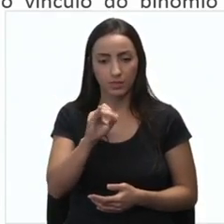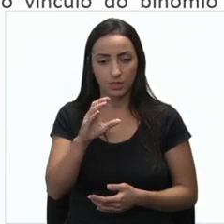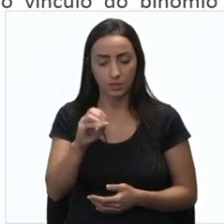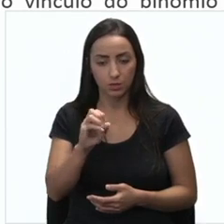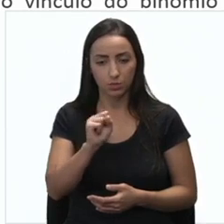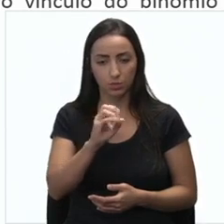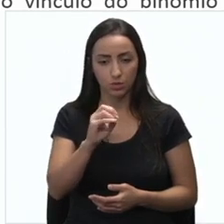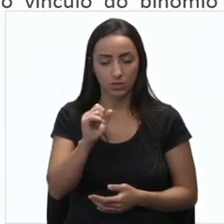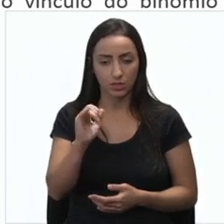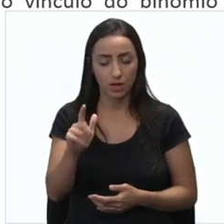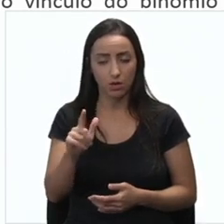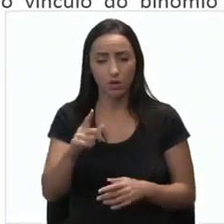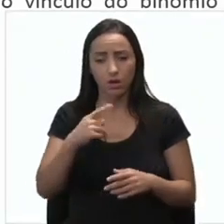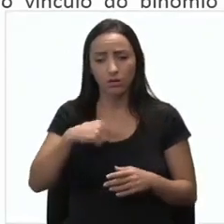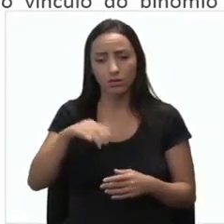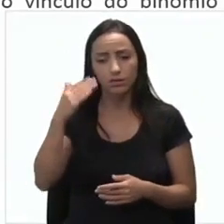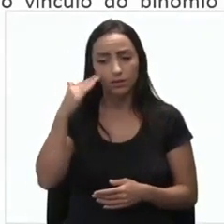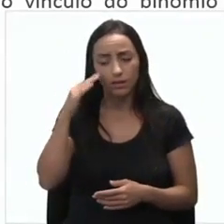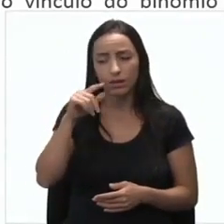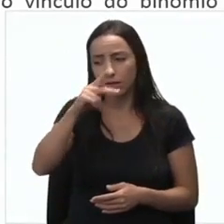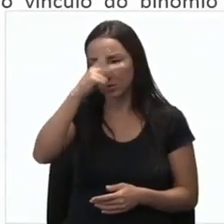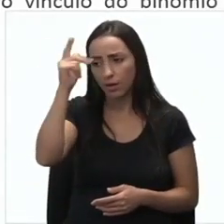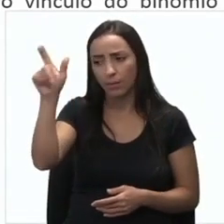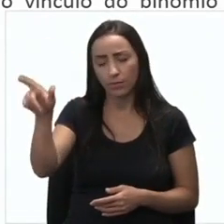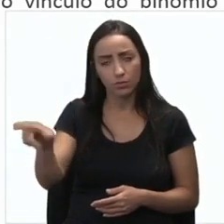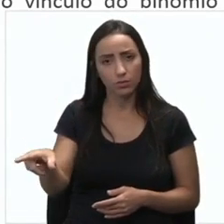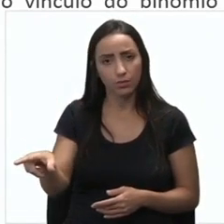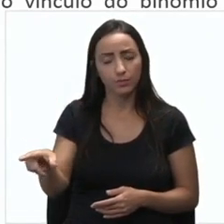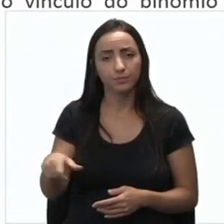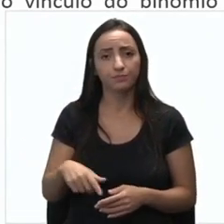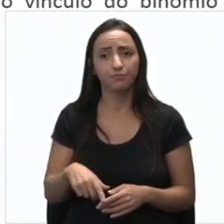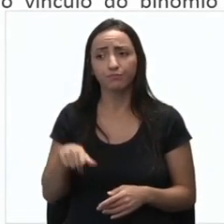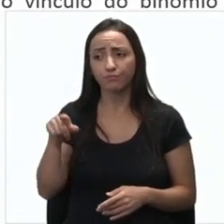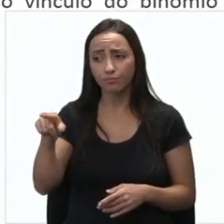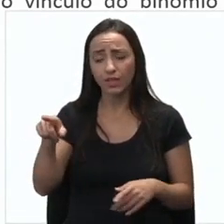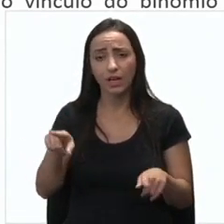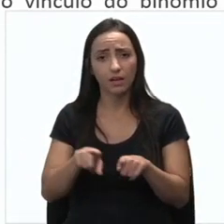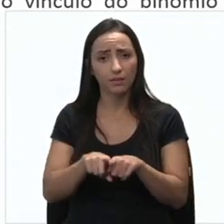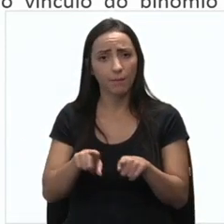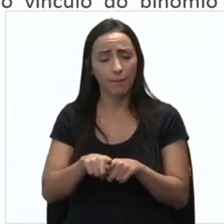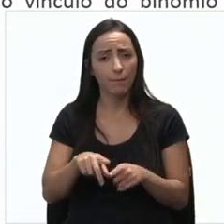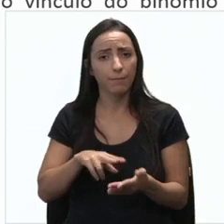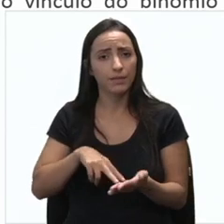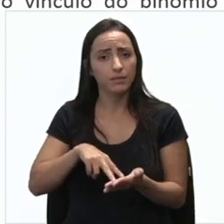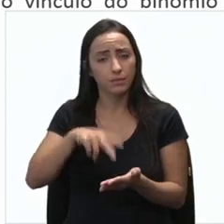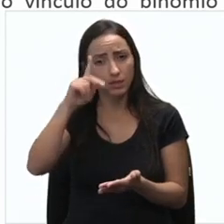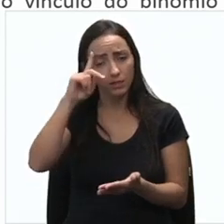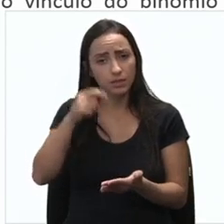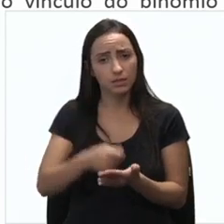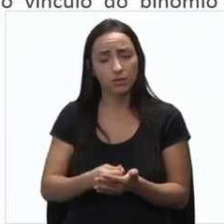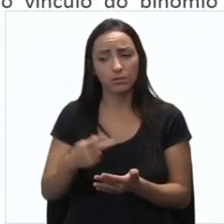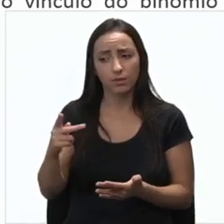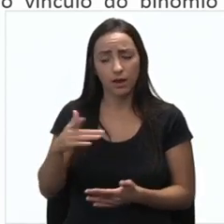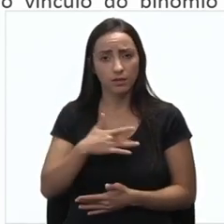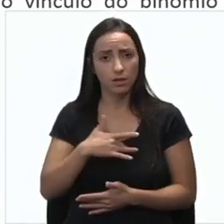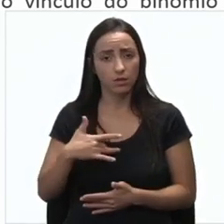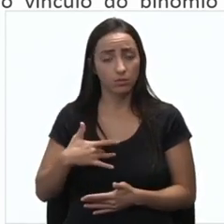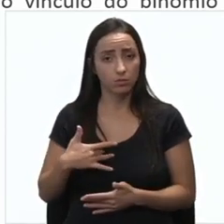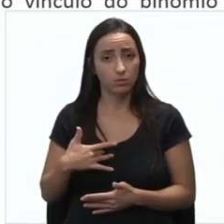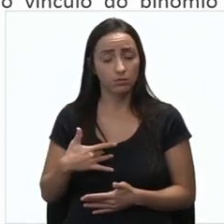pessoa na sua totalidade e que ela também faz parte das decisões sobre a sua própria saúde. Ela deve ser o